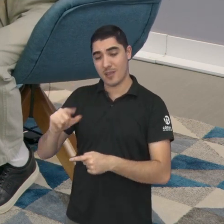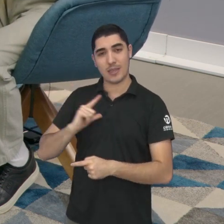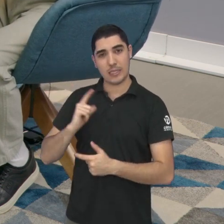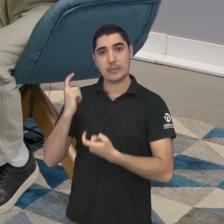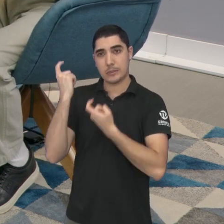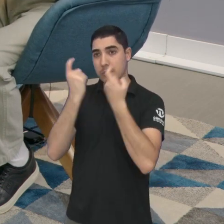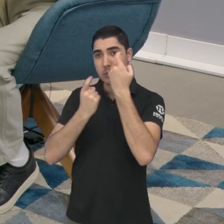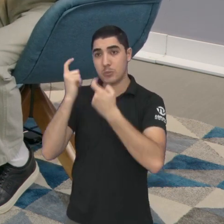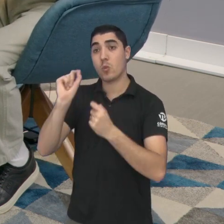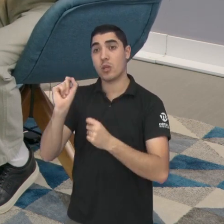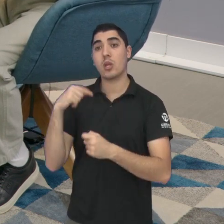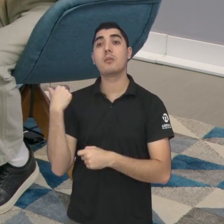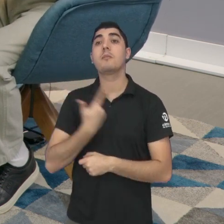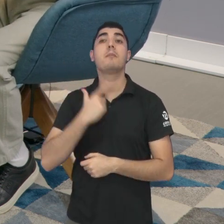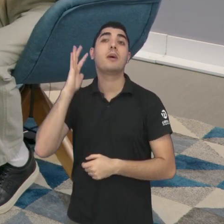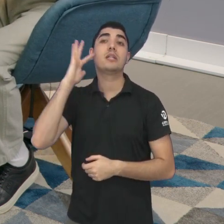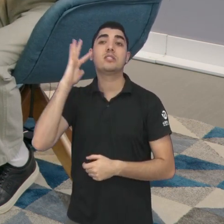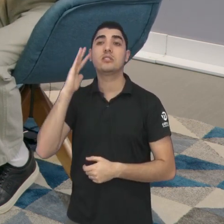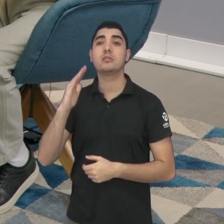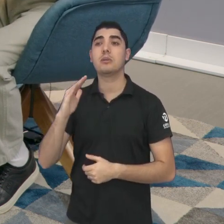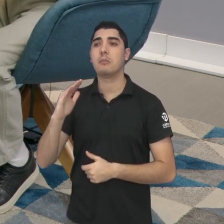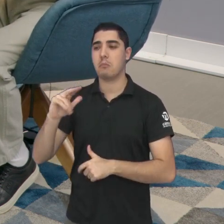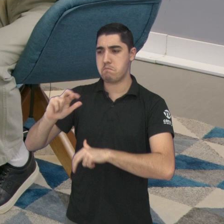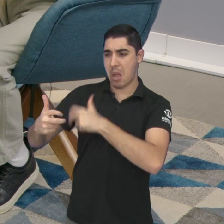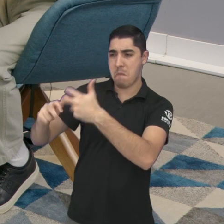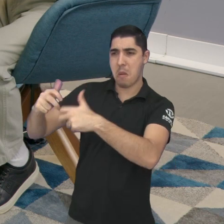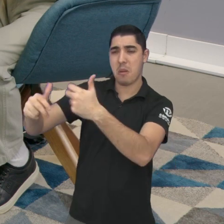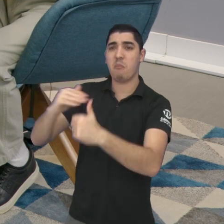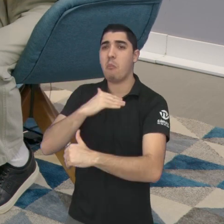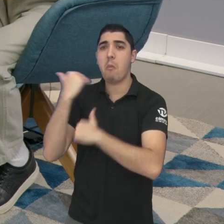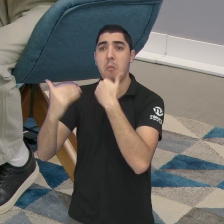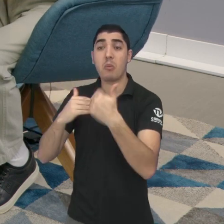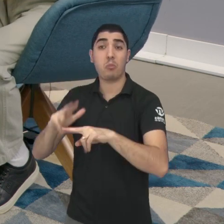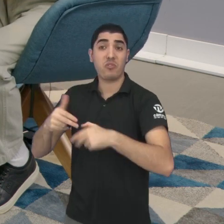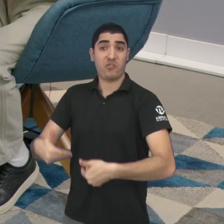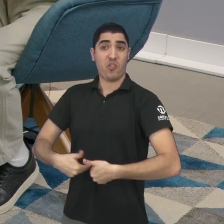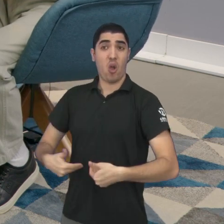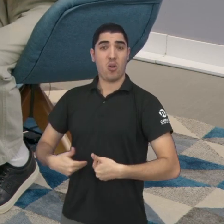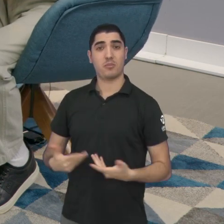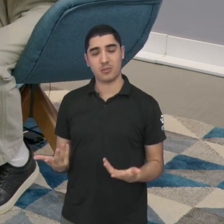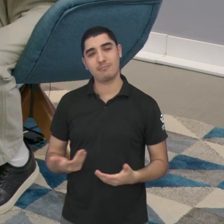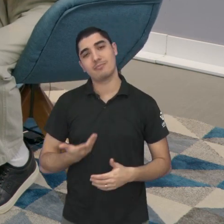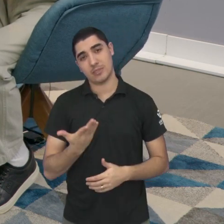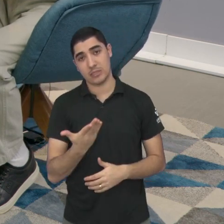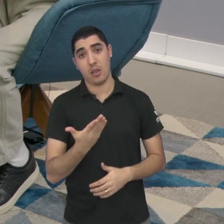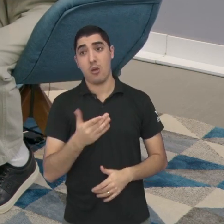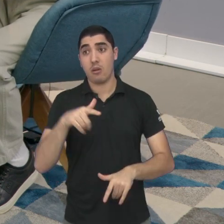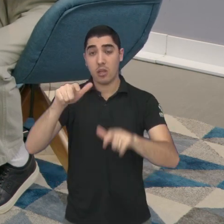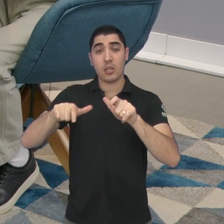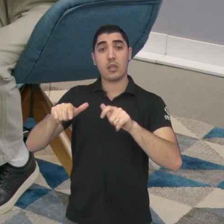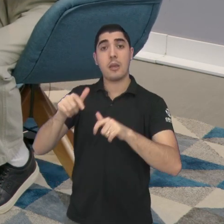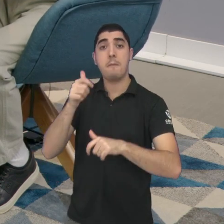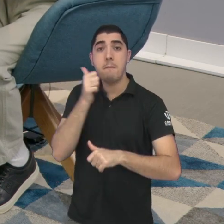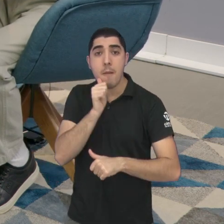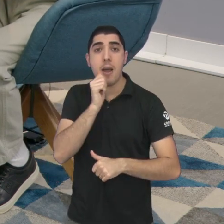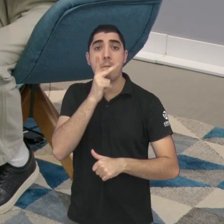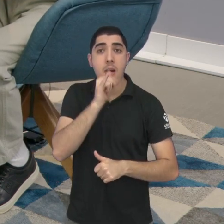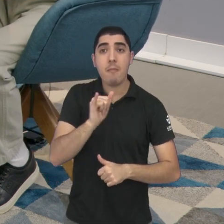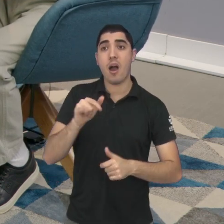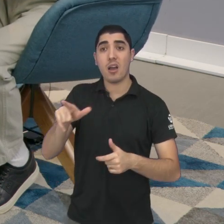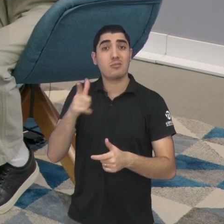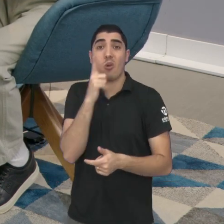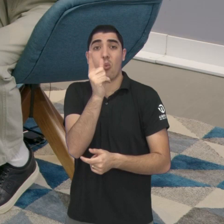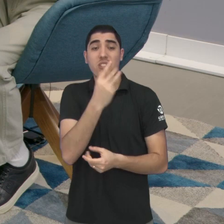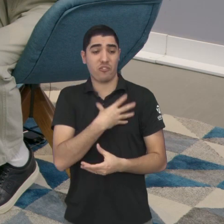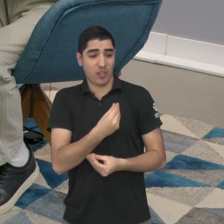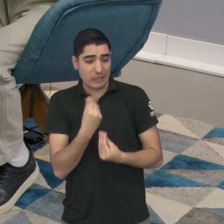né? E é muito morrer triste, de fome, né? isso é coisa muito triste, tá Ver bom? crianças, mães, pais de família, né, sem ter essa dignidade, o que dá